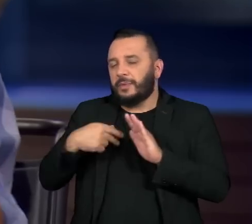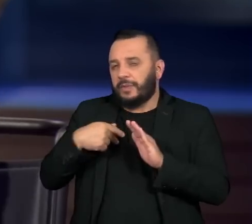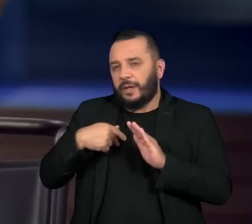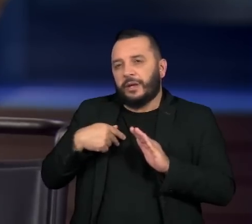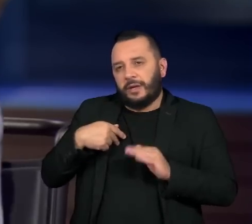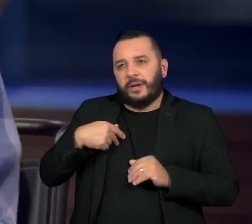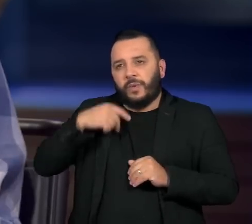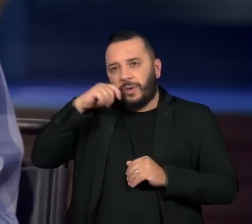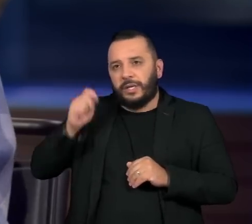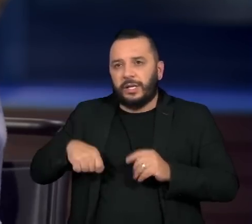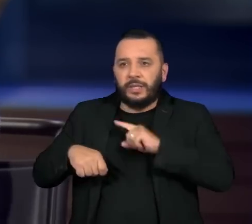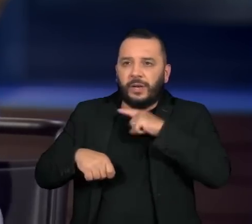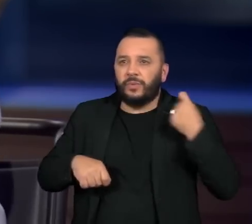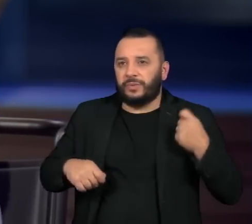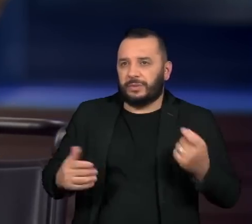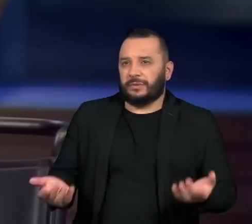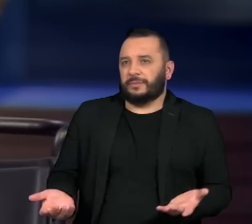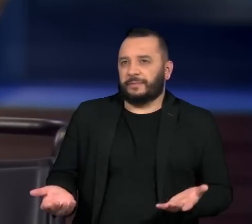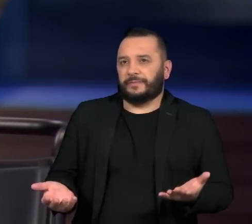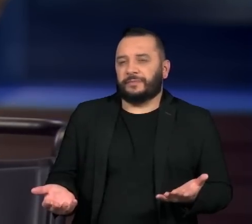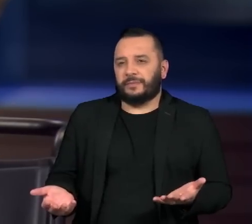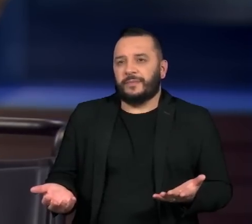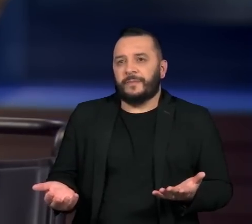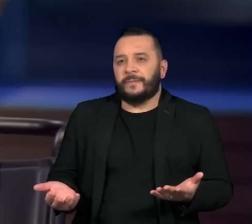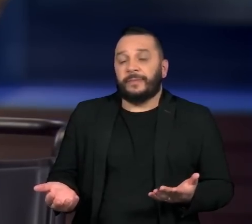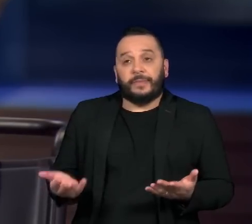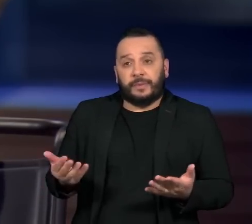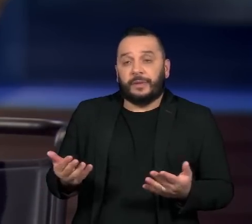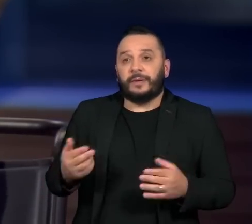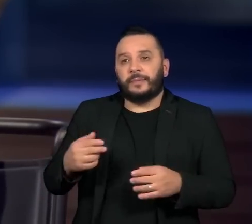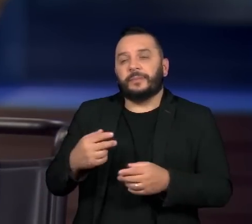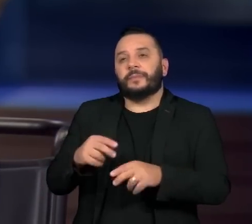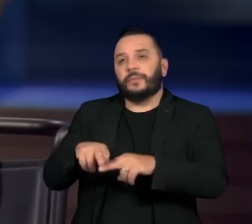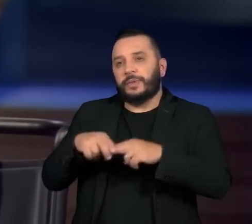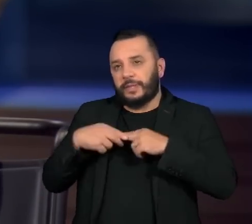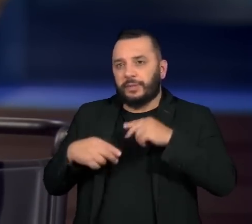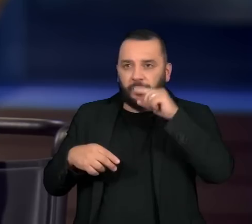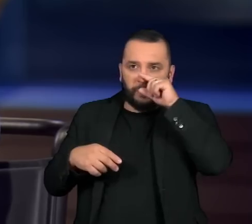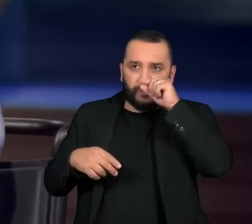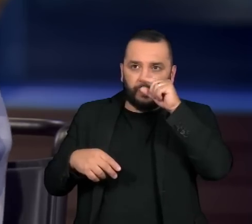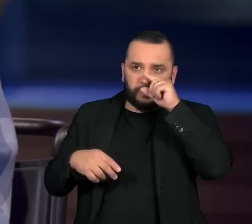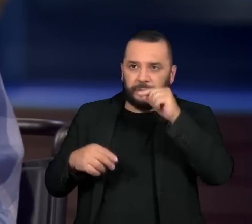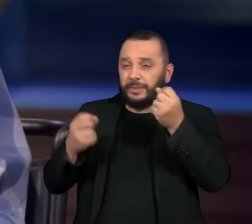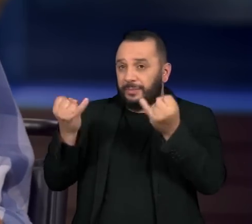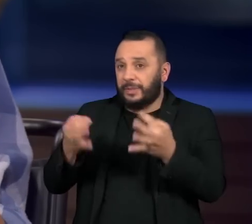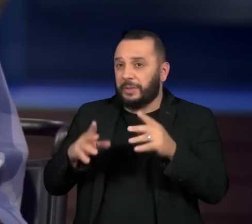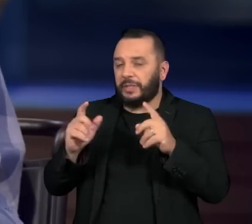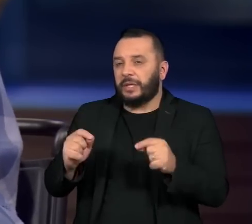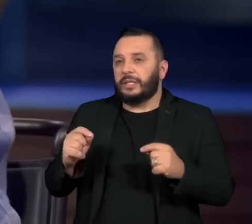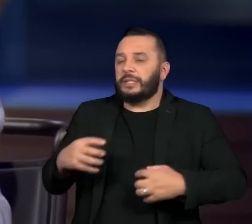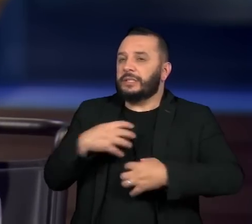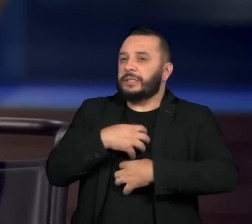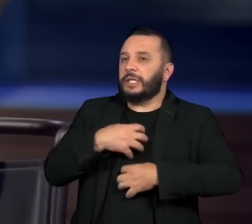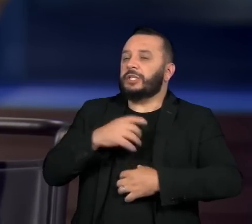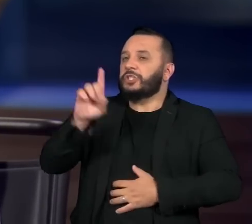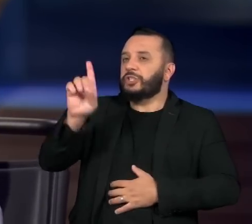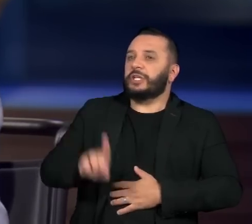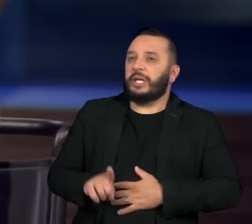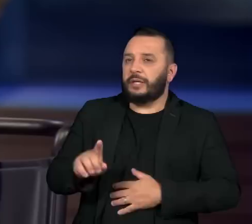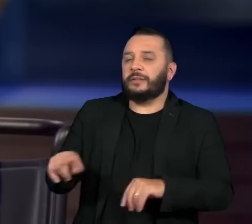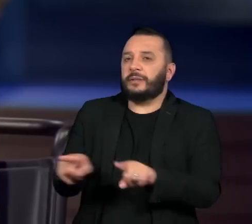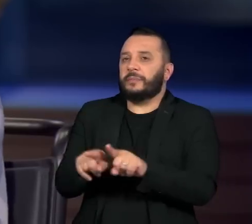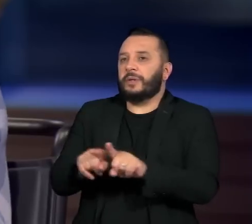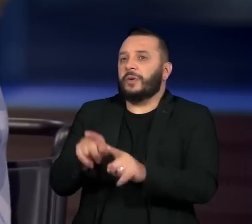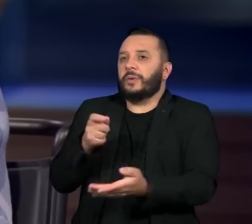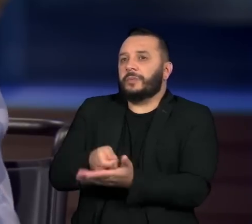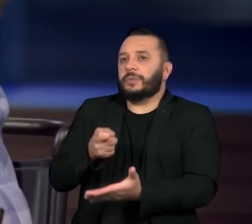E isso explica um pouco o que o Putin fala, que nós não entendemos muito aqui, de que ele se sente no direito e no dever